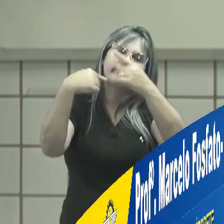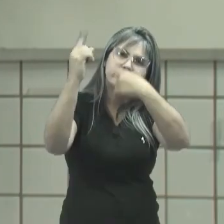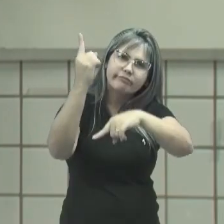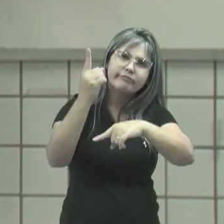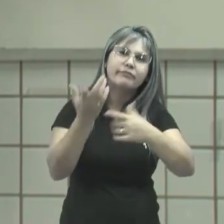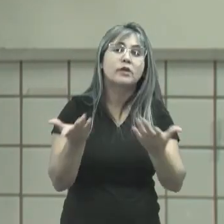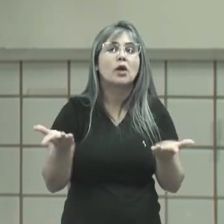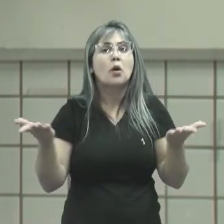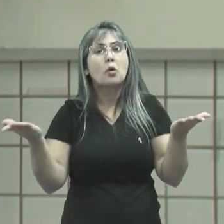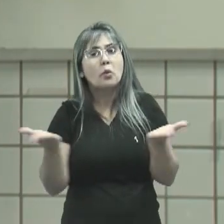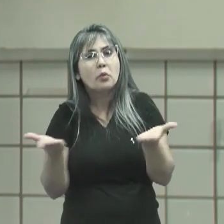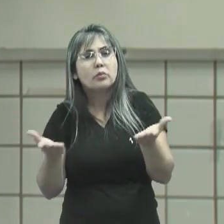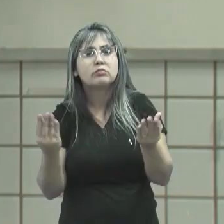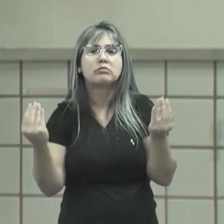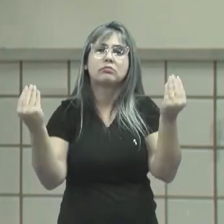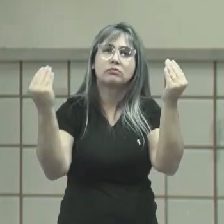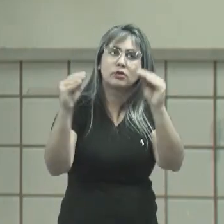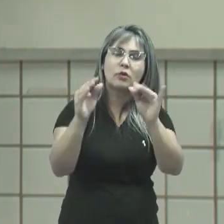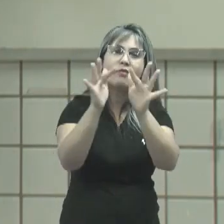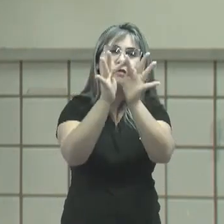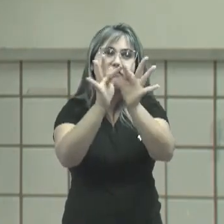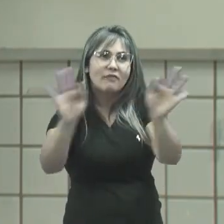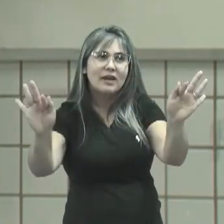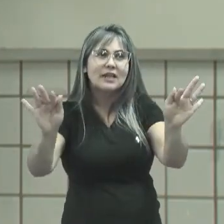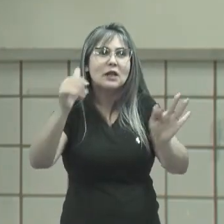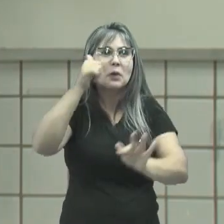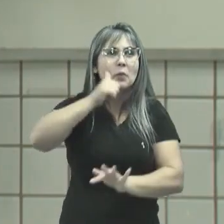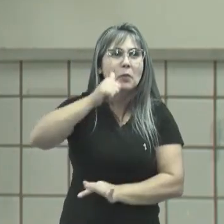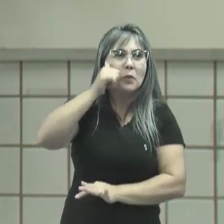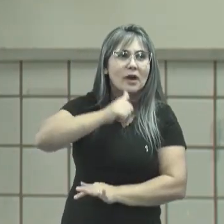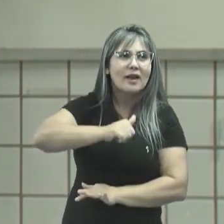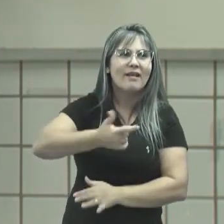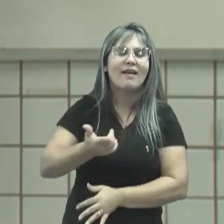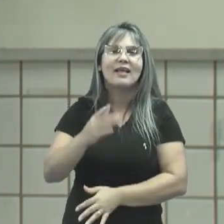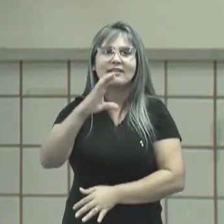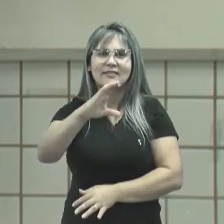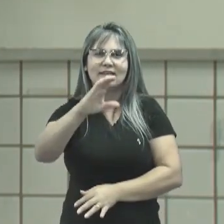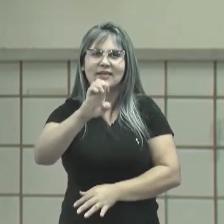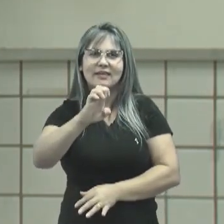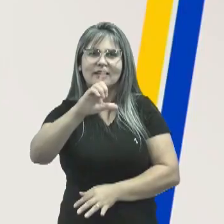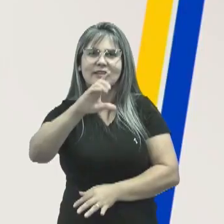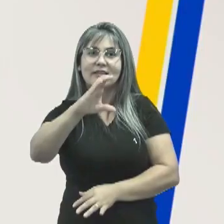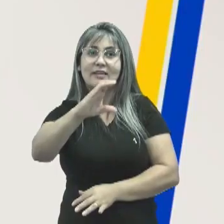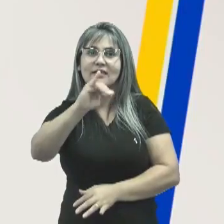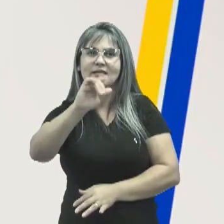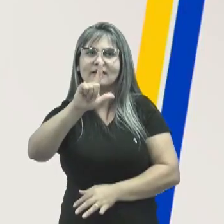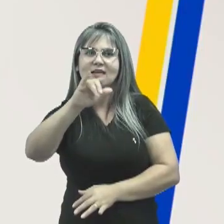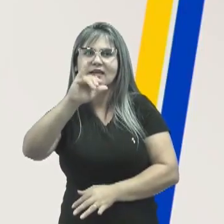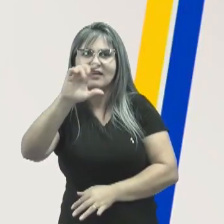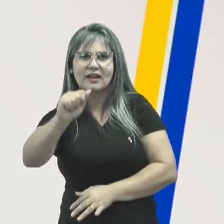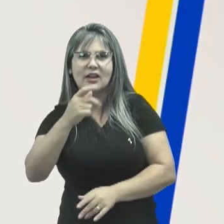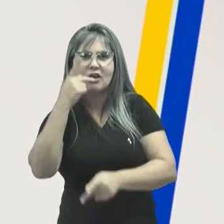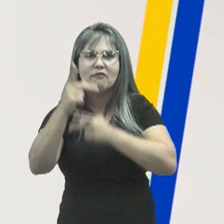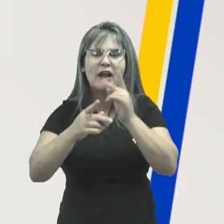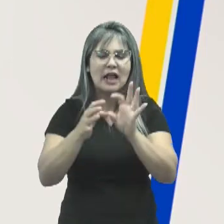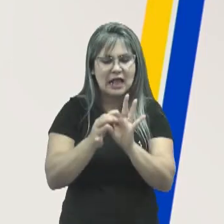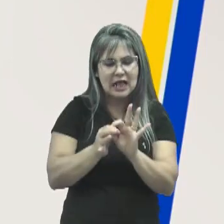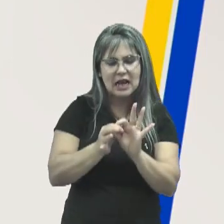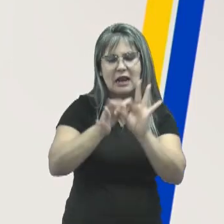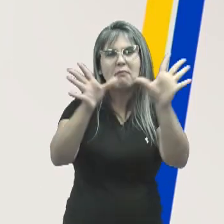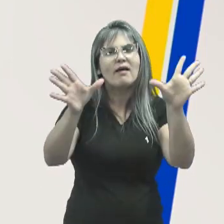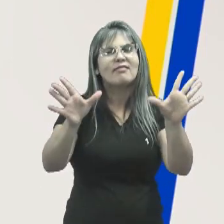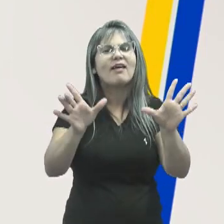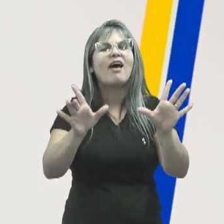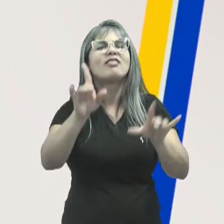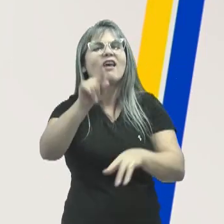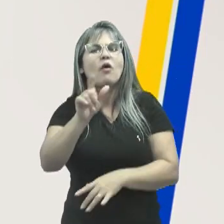brasileira que fala sobre liberdade, né? E diz assim, ó: liberdade é uma palavra que o sonho humano alimenta.